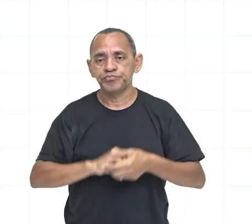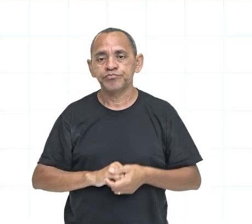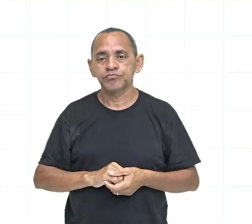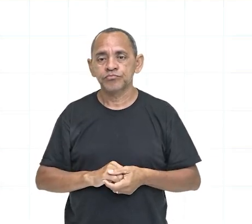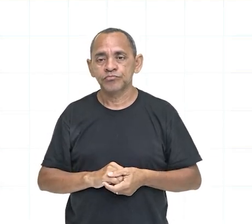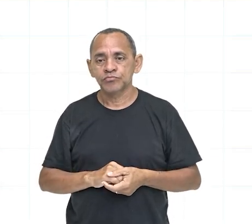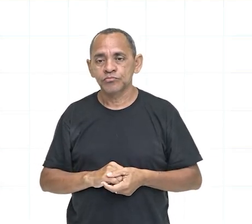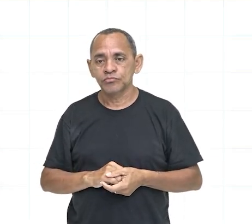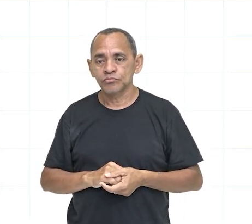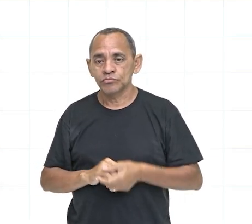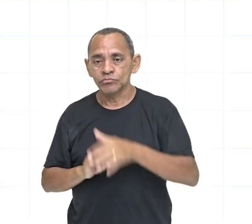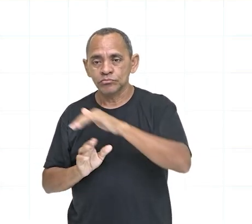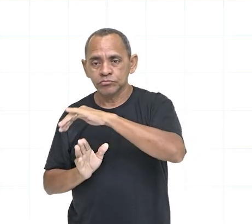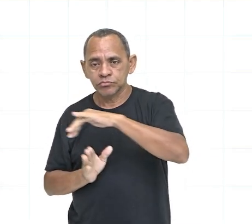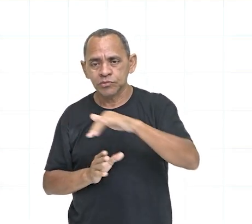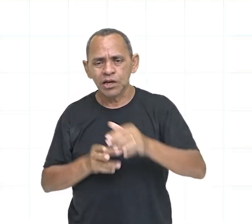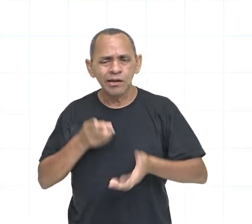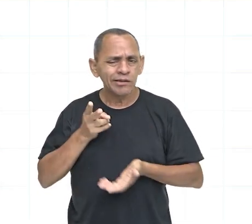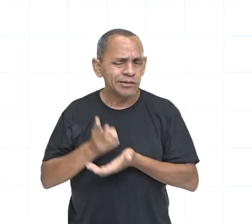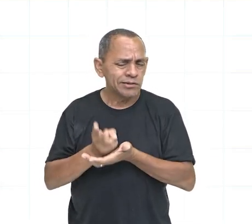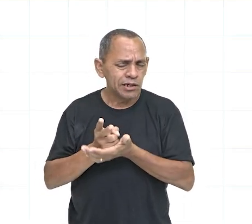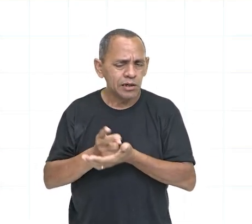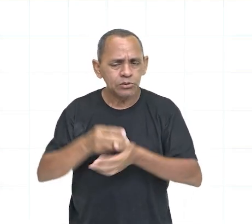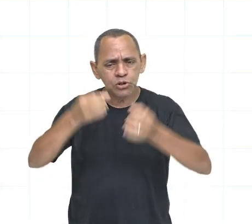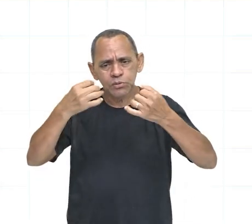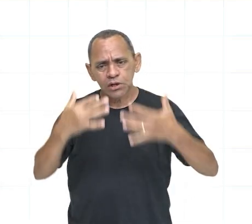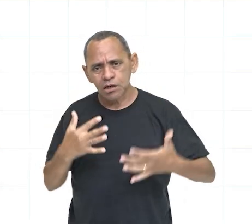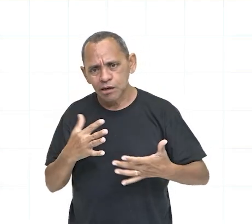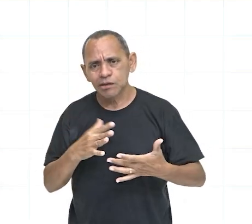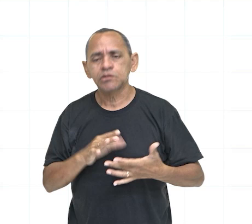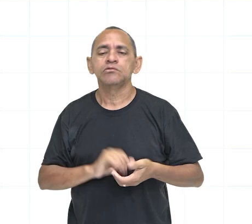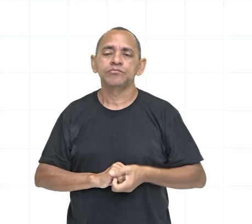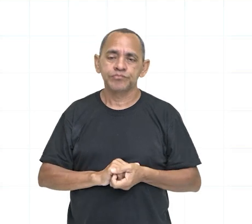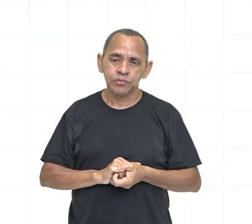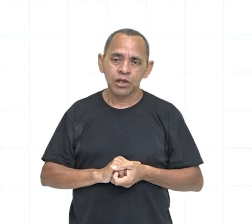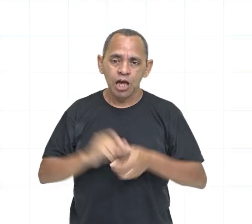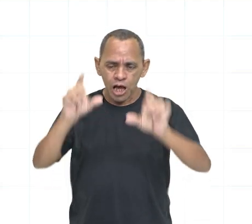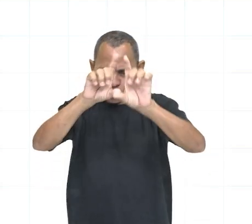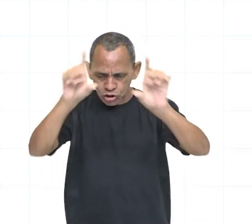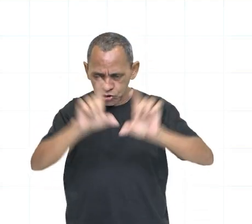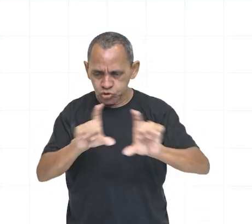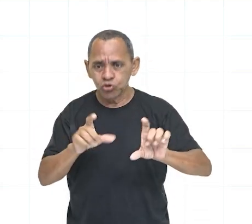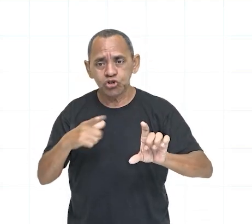eu estou falando sempre de orações que se conectam, que tem uma relação entre elas.